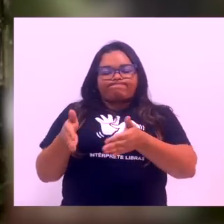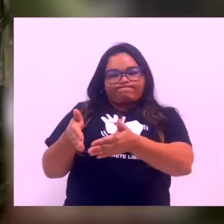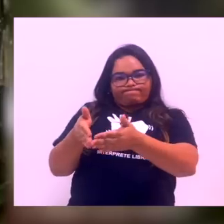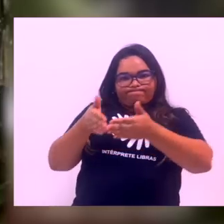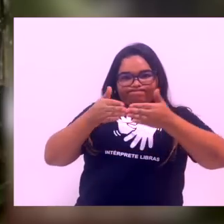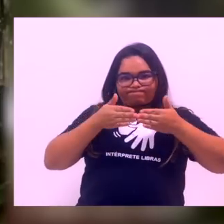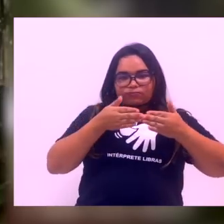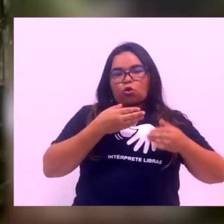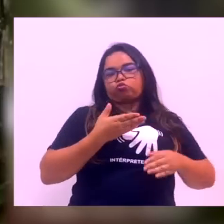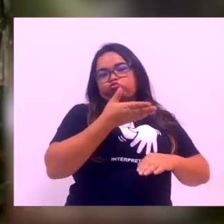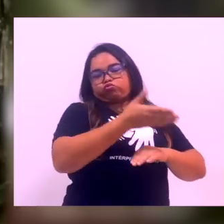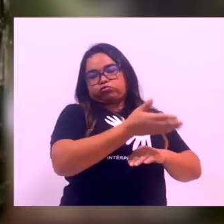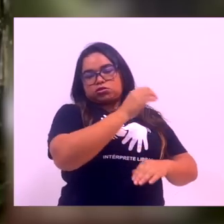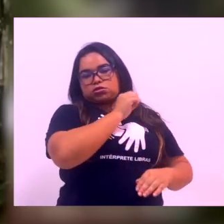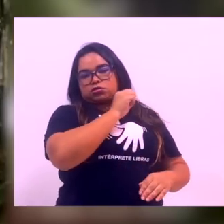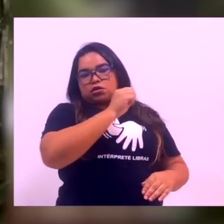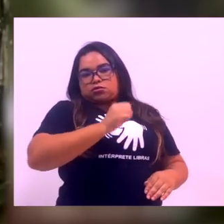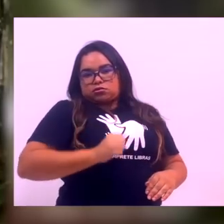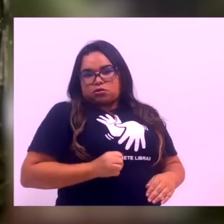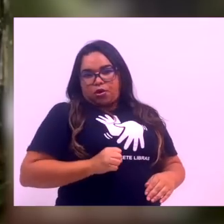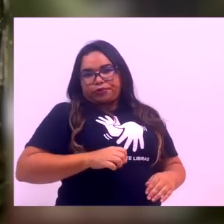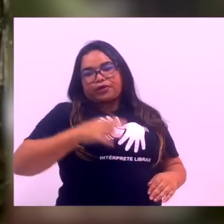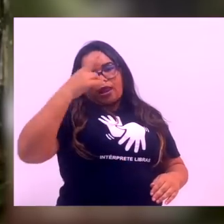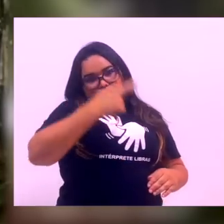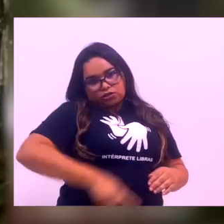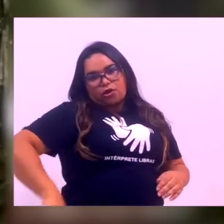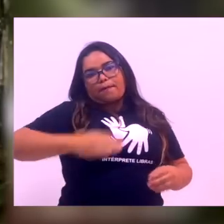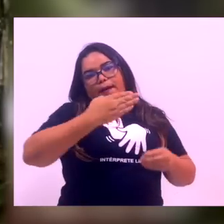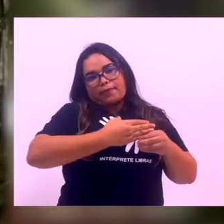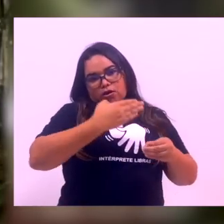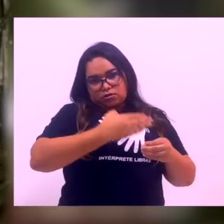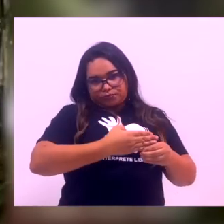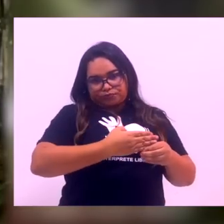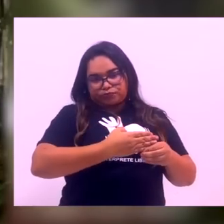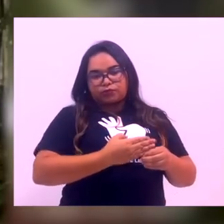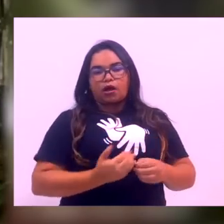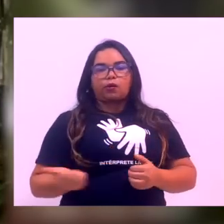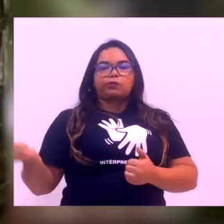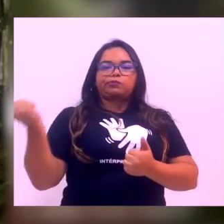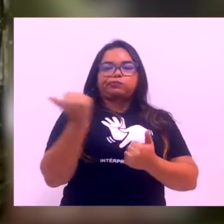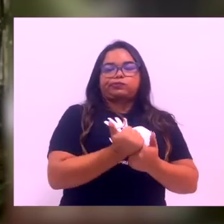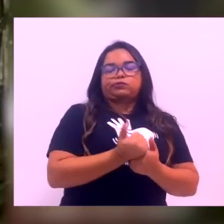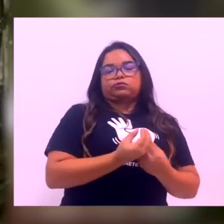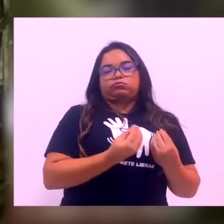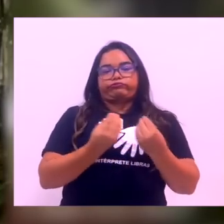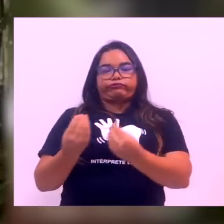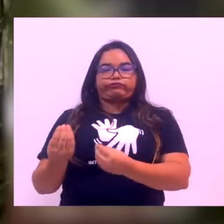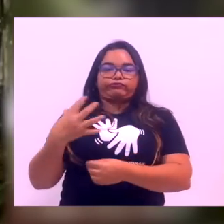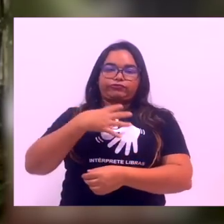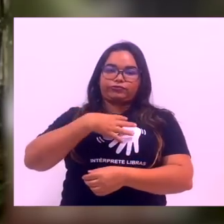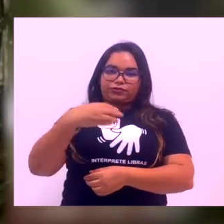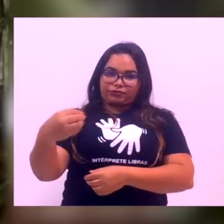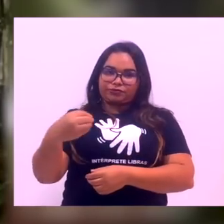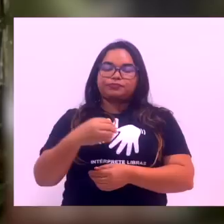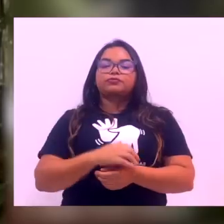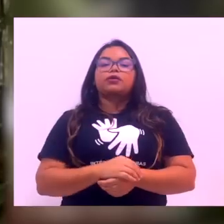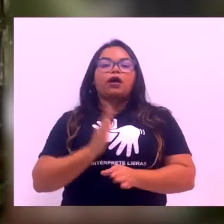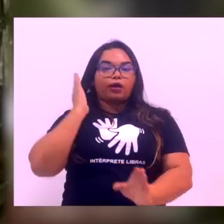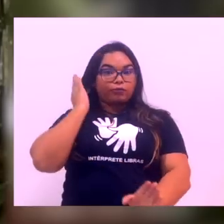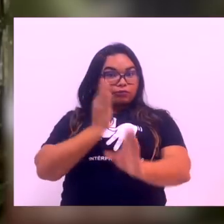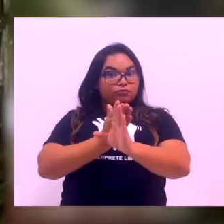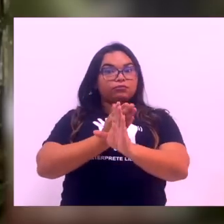serviço religioso. Ele era um homem muito religioso. E ele se tornou sacerdote do sacerdócio babilônico. E